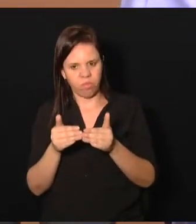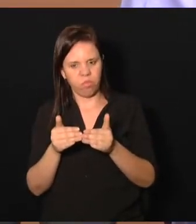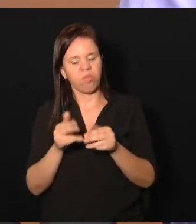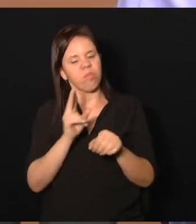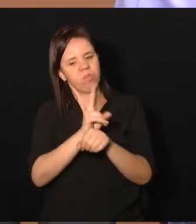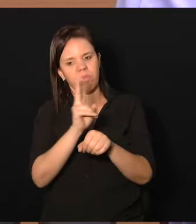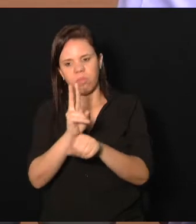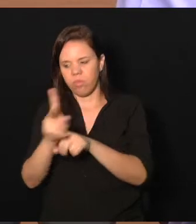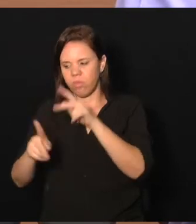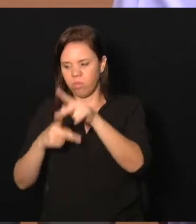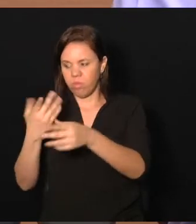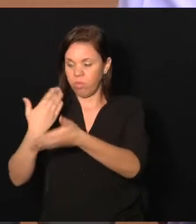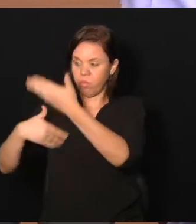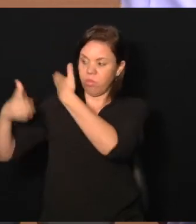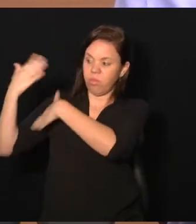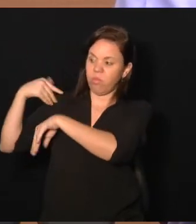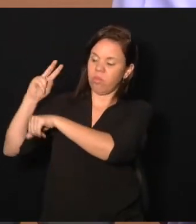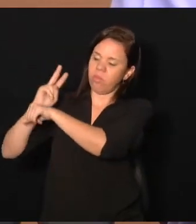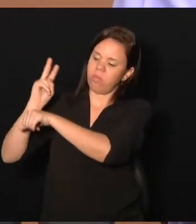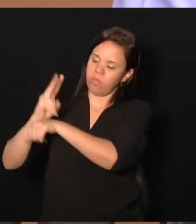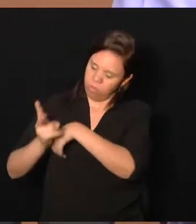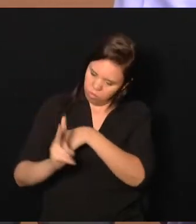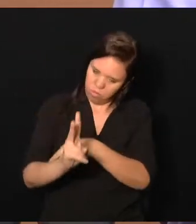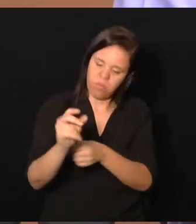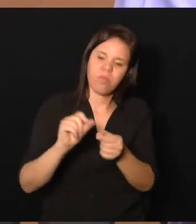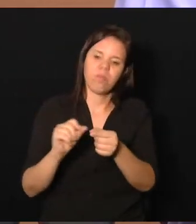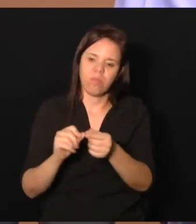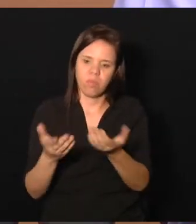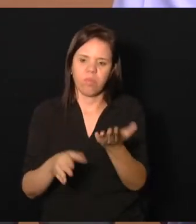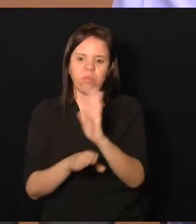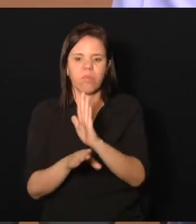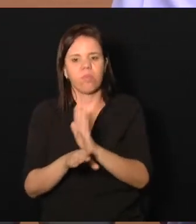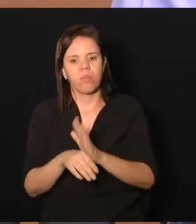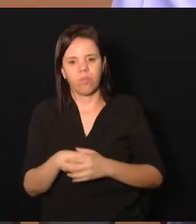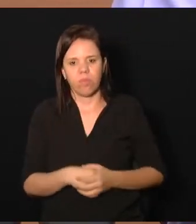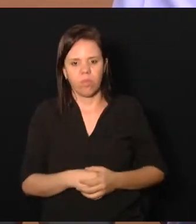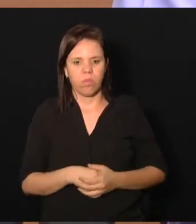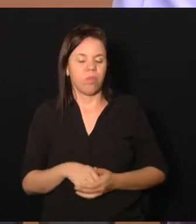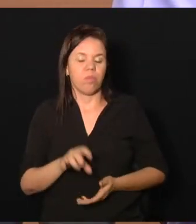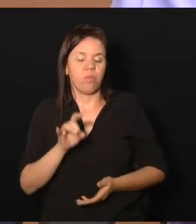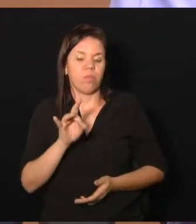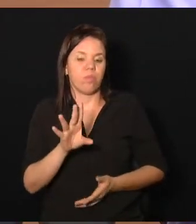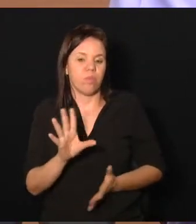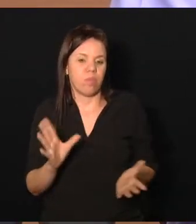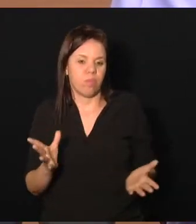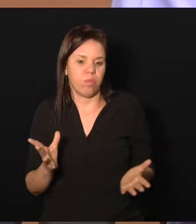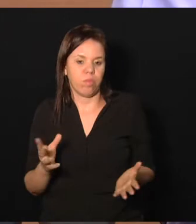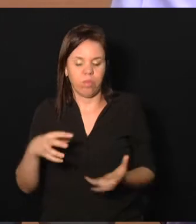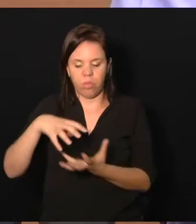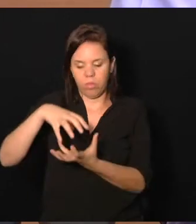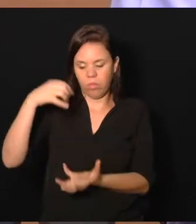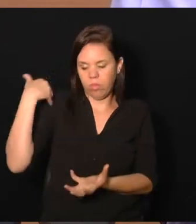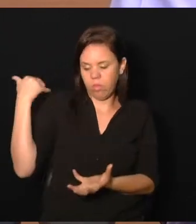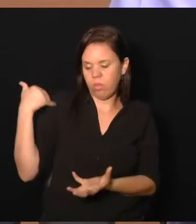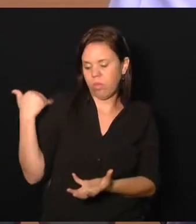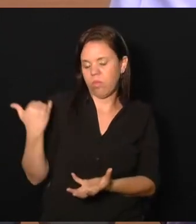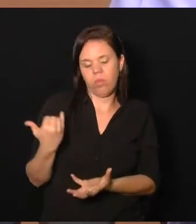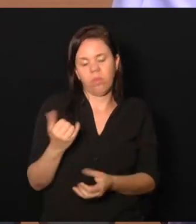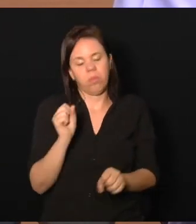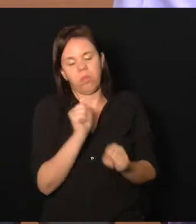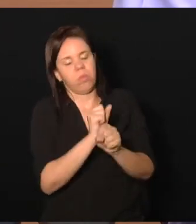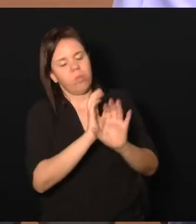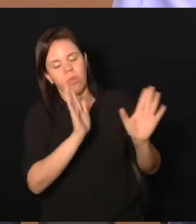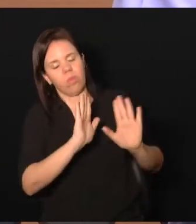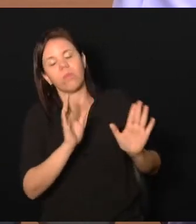que tanto fizeram e continuam fazendo, né? Porque não é o fato de estar na terceira idade que deixa de fazer,